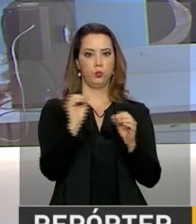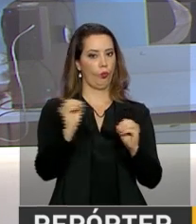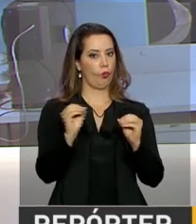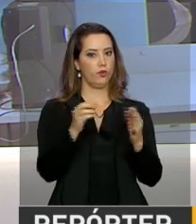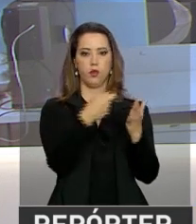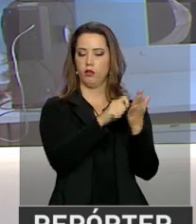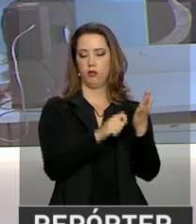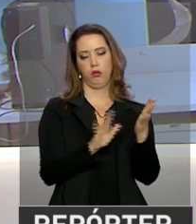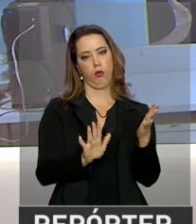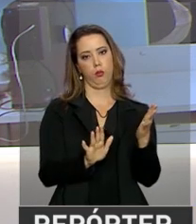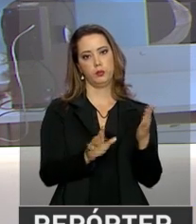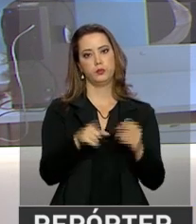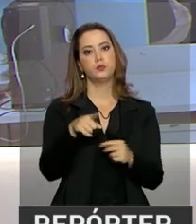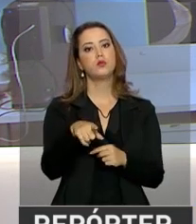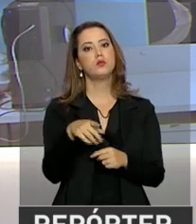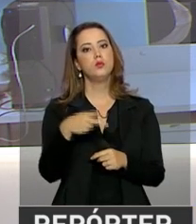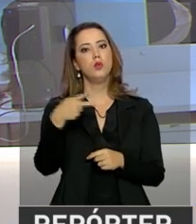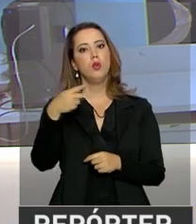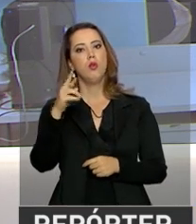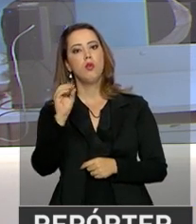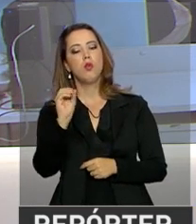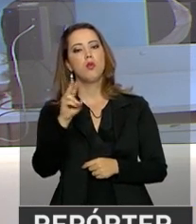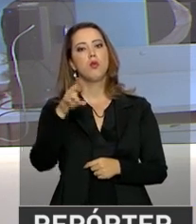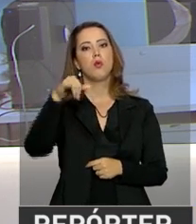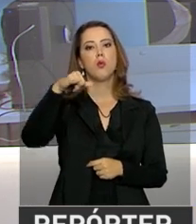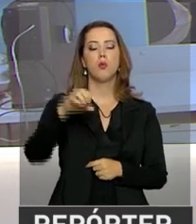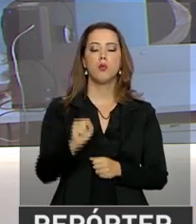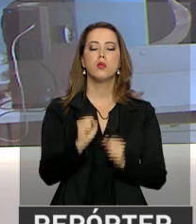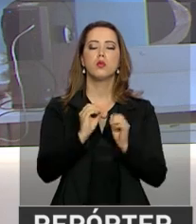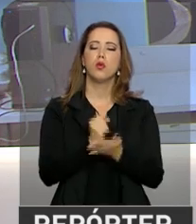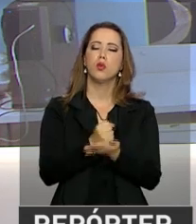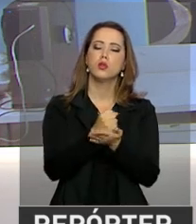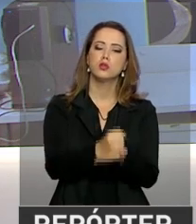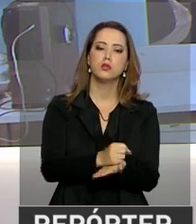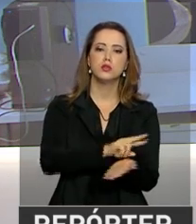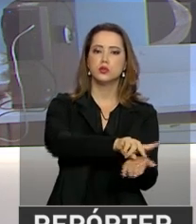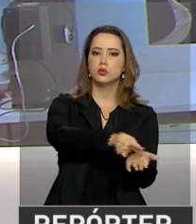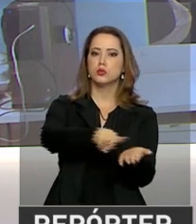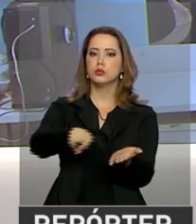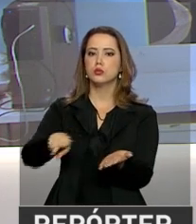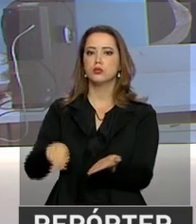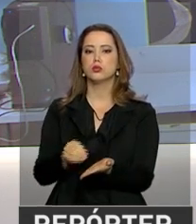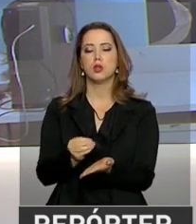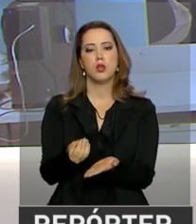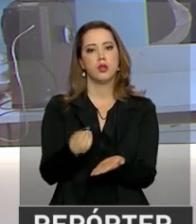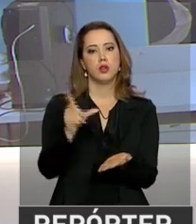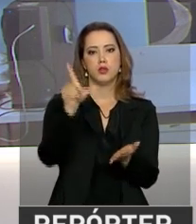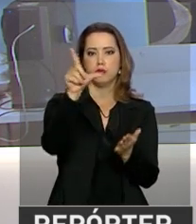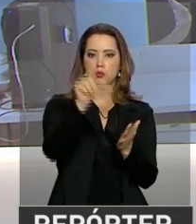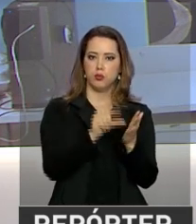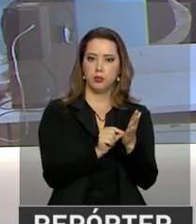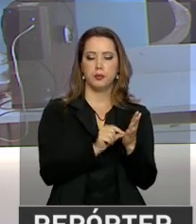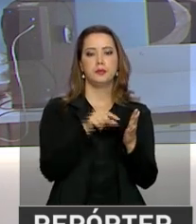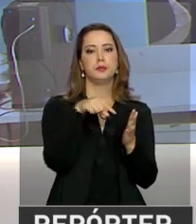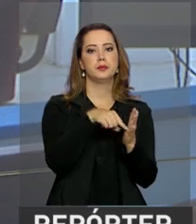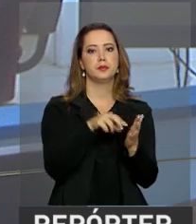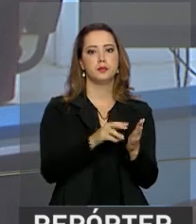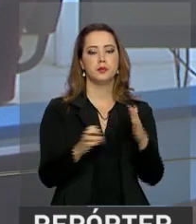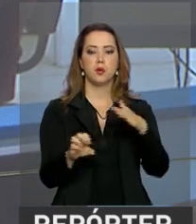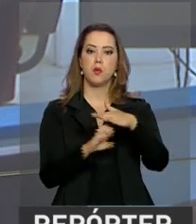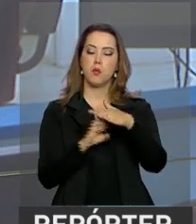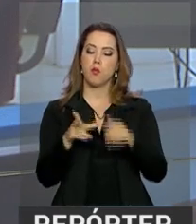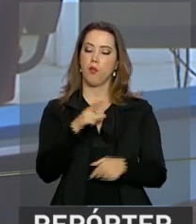pro Uni oferece bolsas integrais e parciais de 50% em em instituições particulares de educação superior